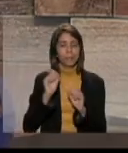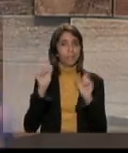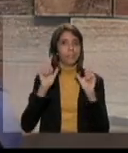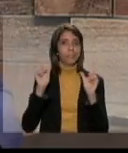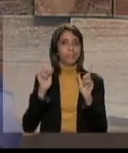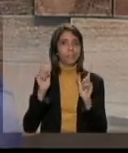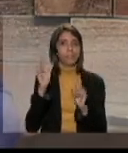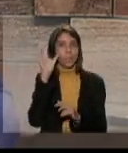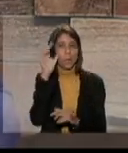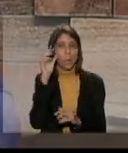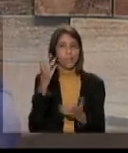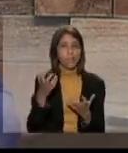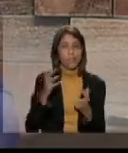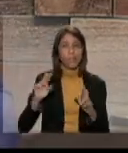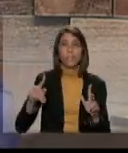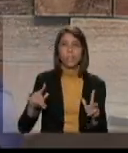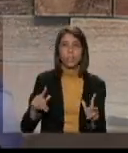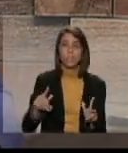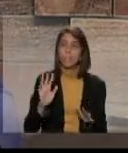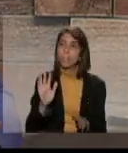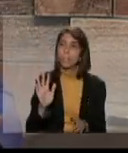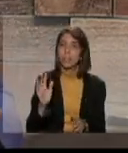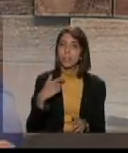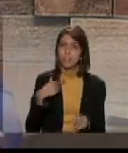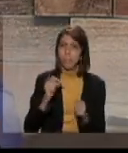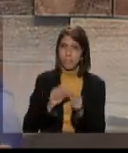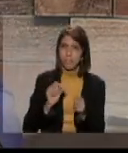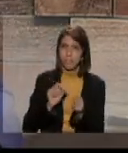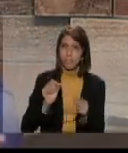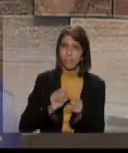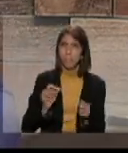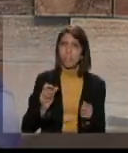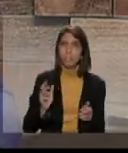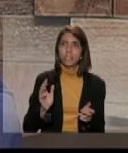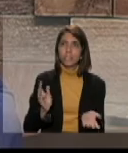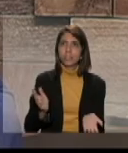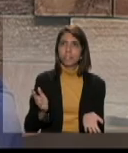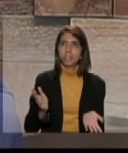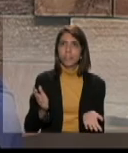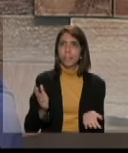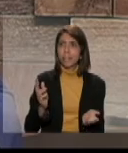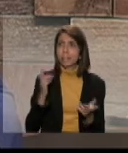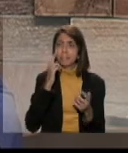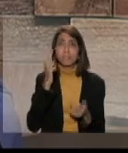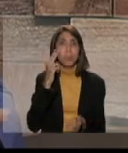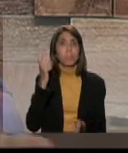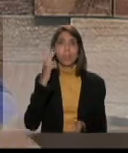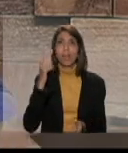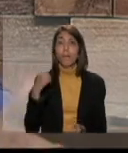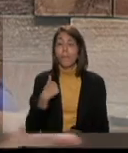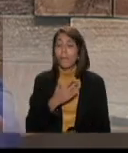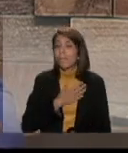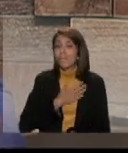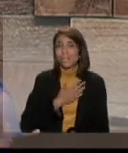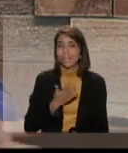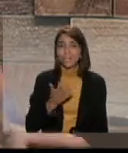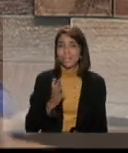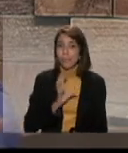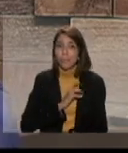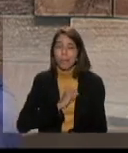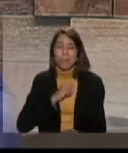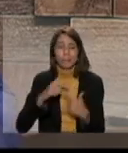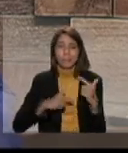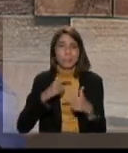me despertando a minha curiosidade e não é que eu faço isso é natural o que eu